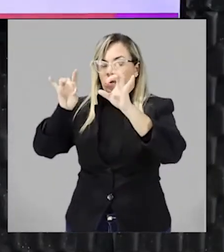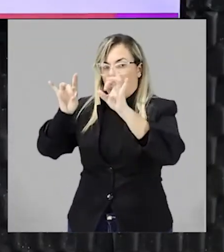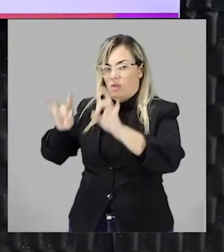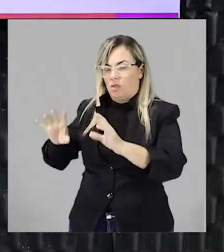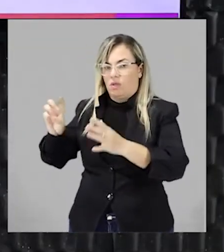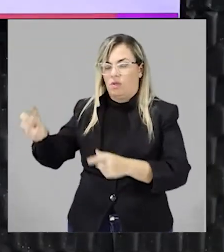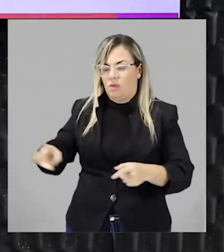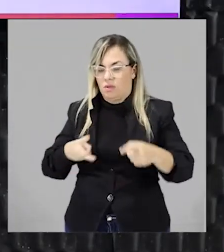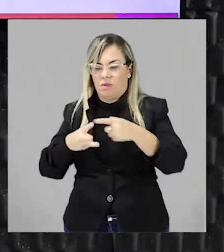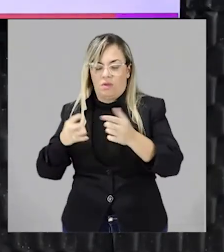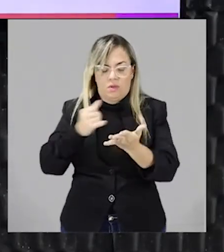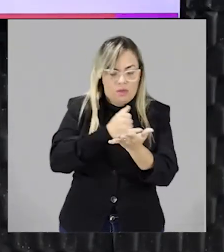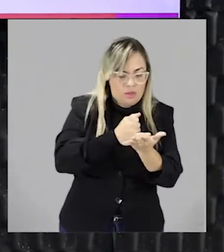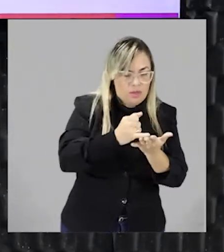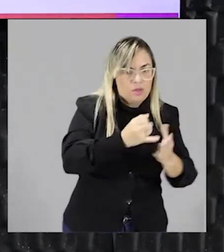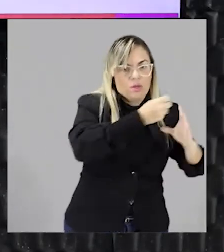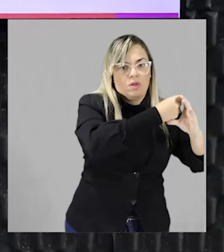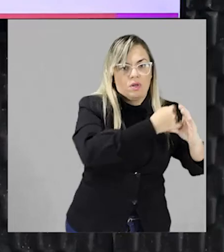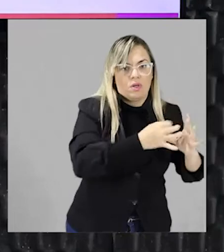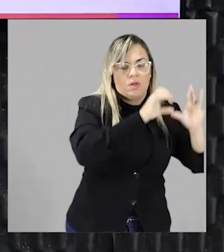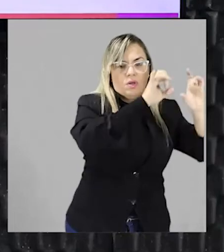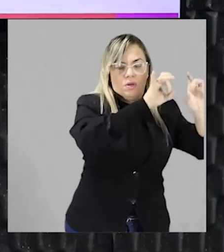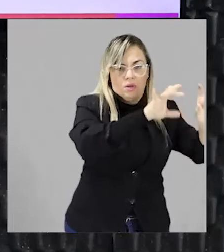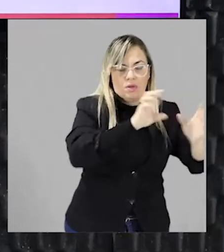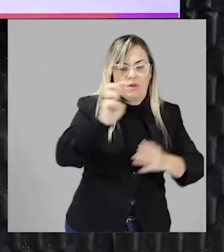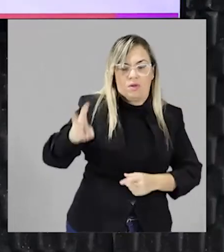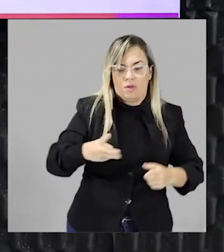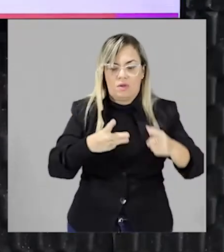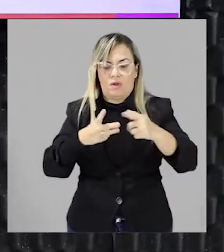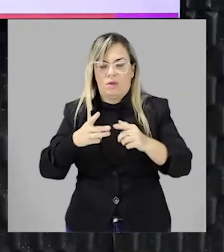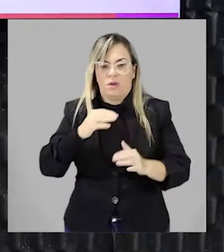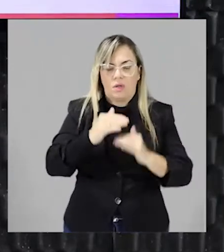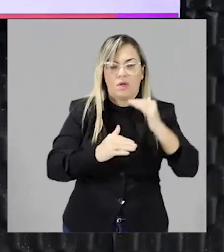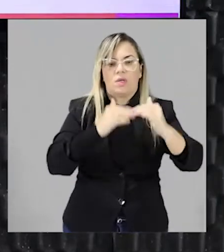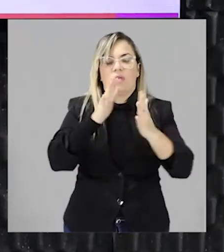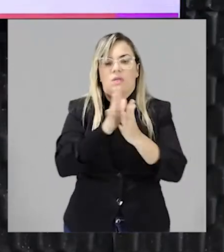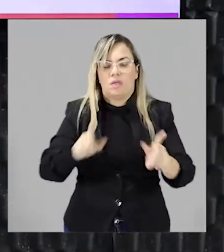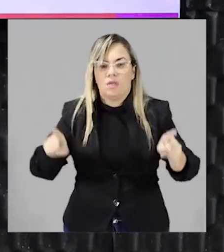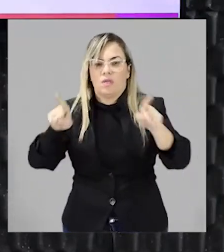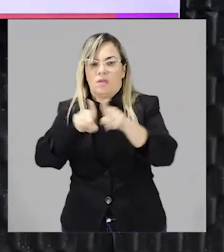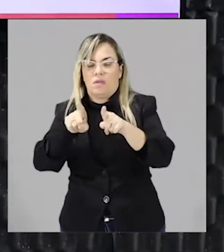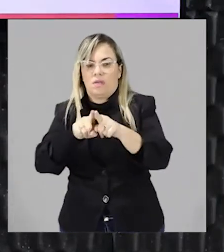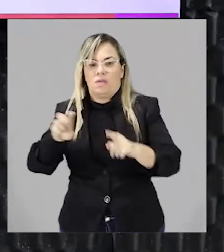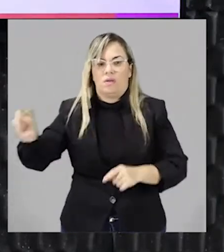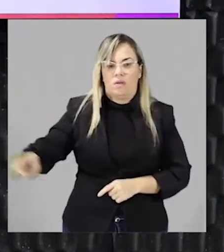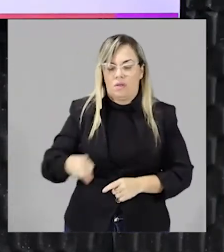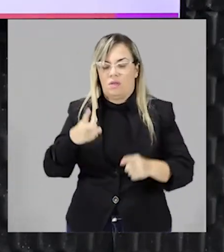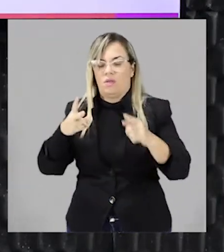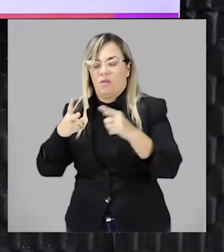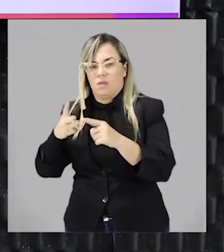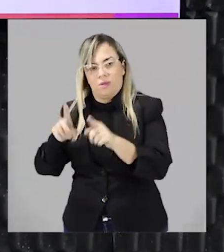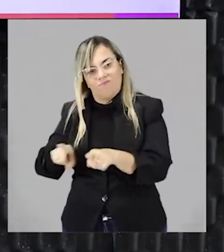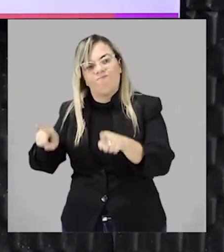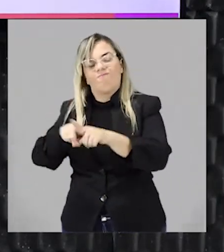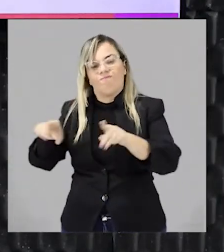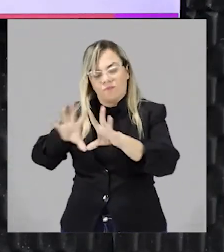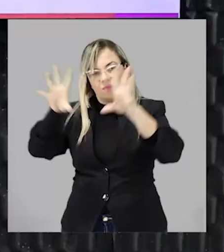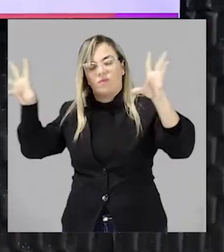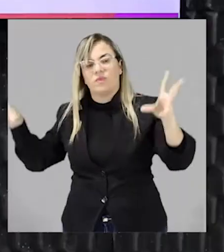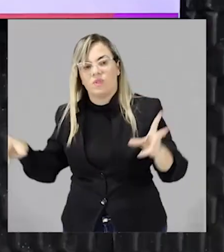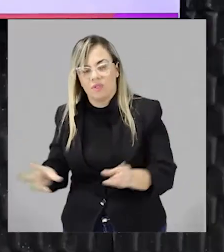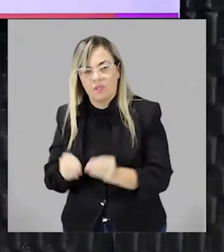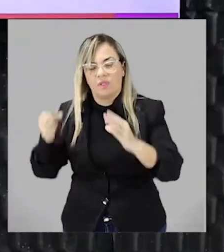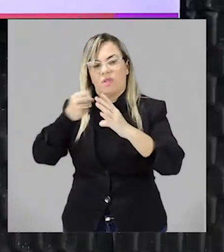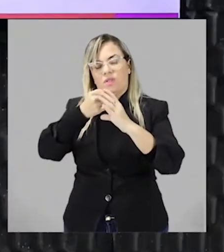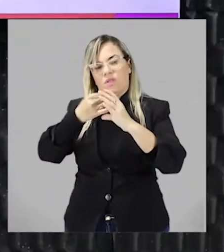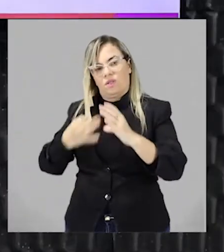suas características específicas, o desenvolvimento também e, assim como a conclusão, temos critérios